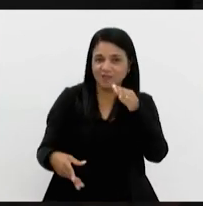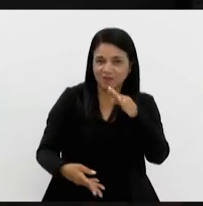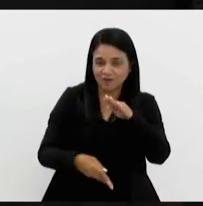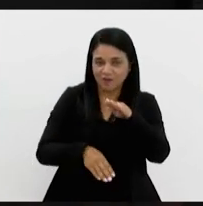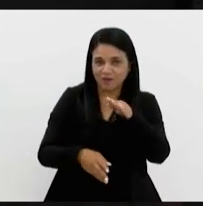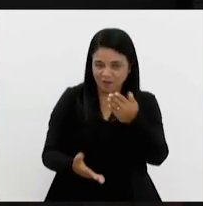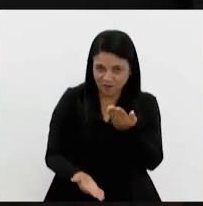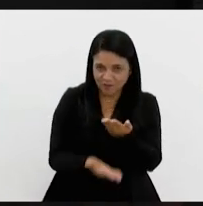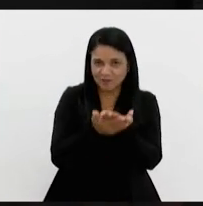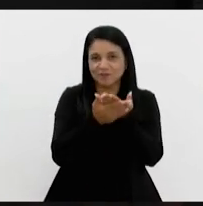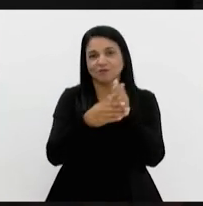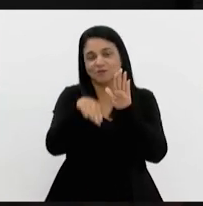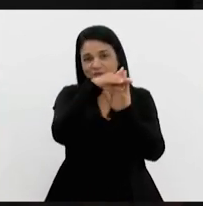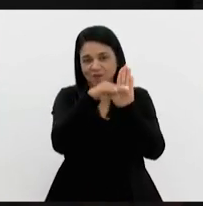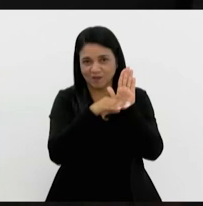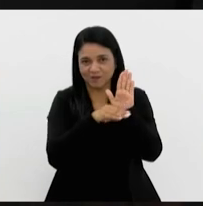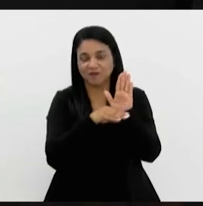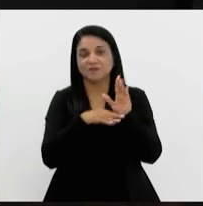pauta, número